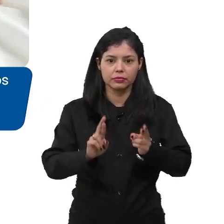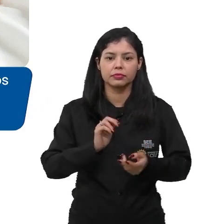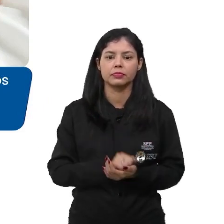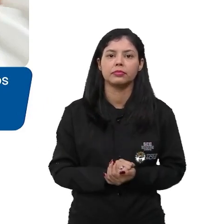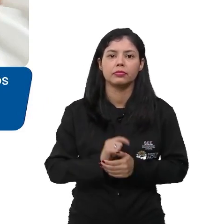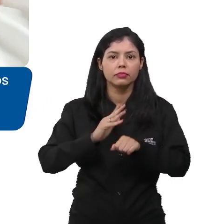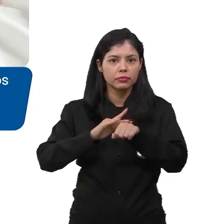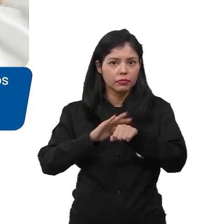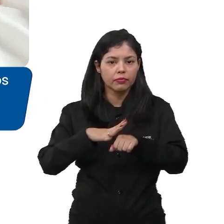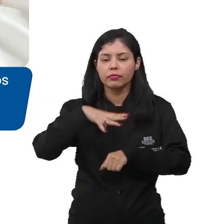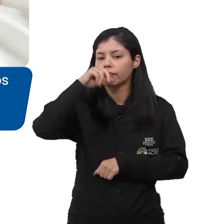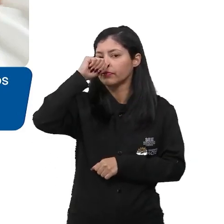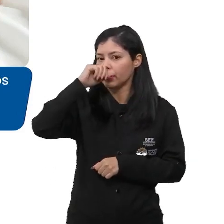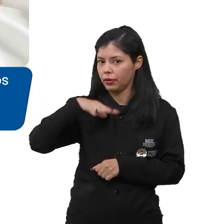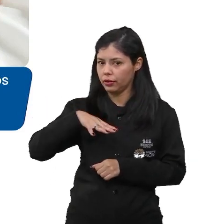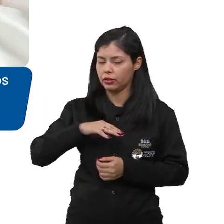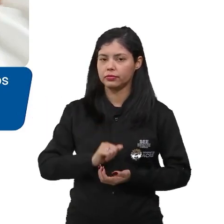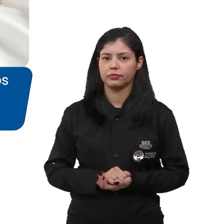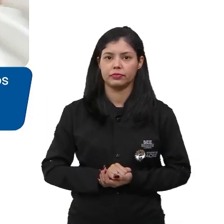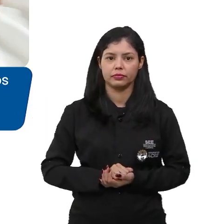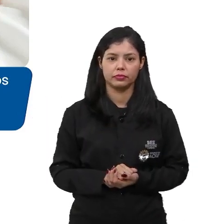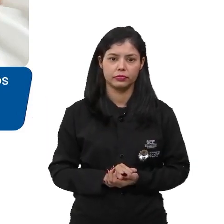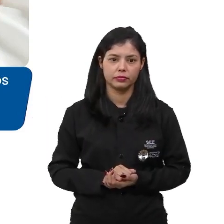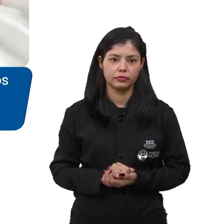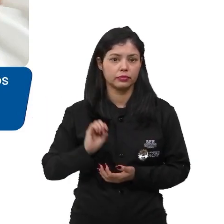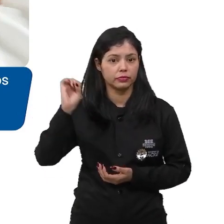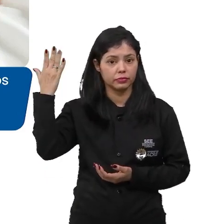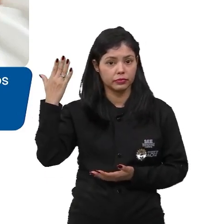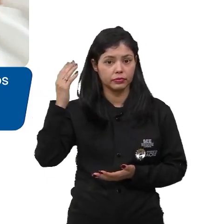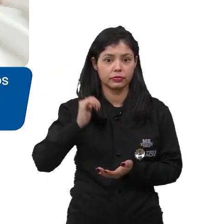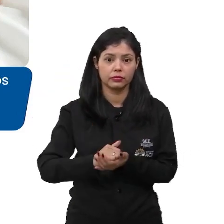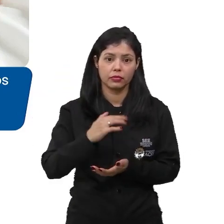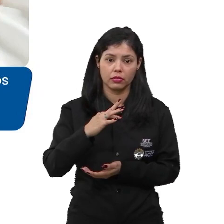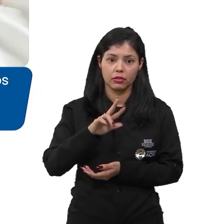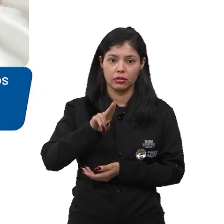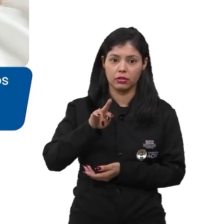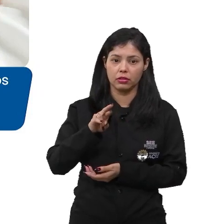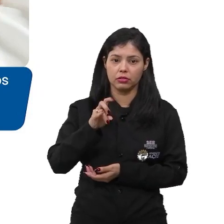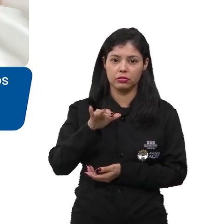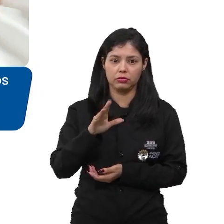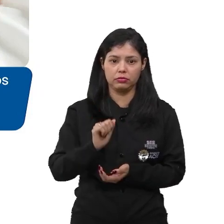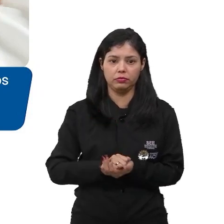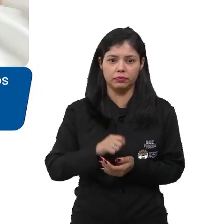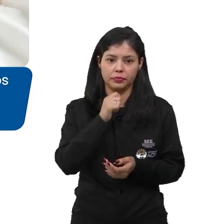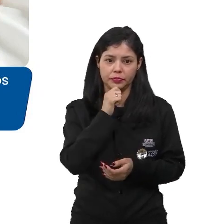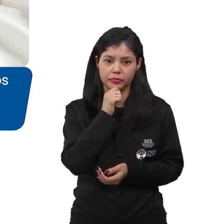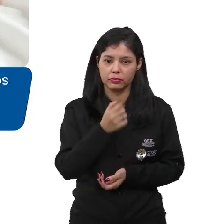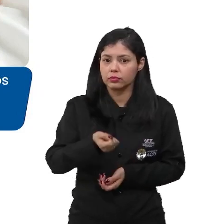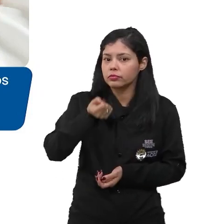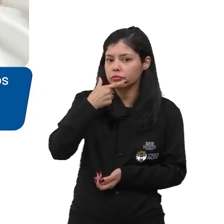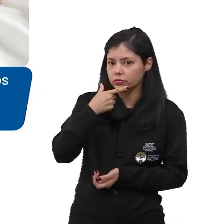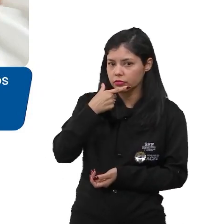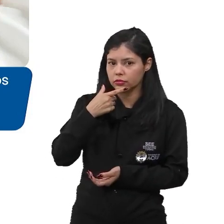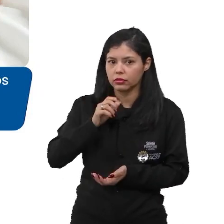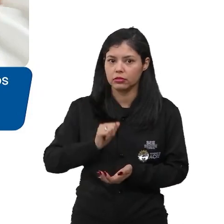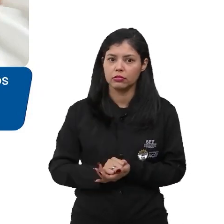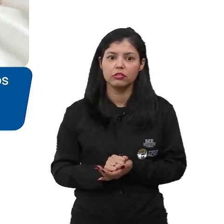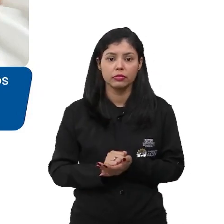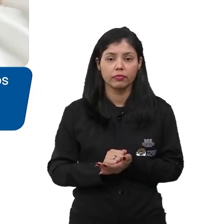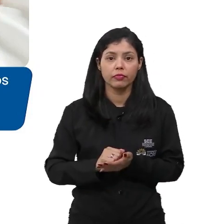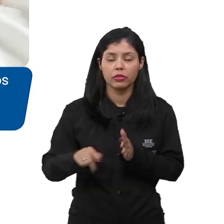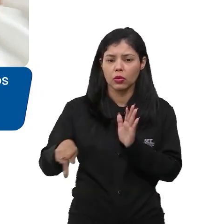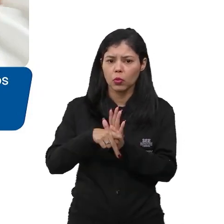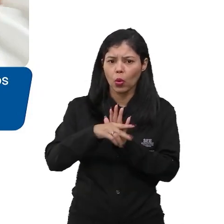às doenças respiratórias. E no caso dos fungos, nós temos os antifúngicos, tanto orais quanto